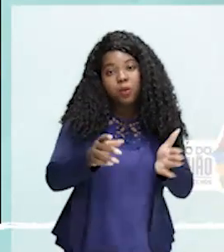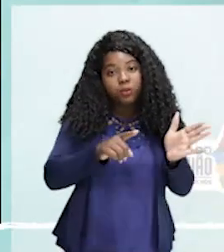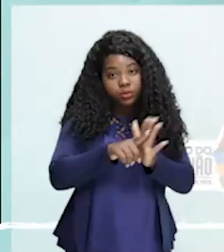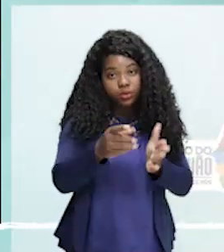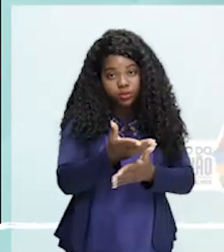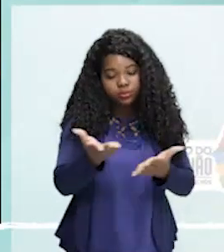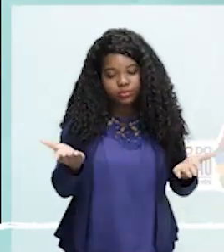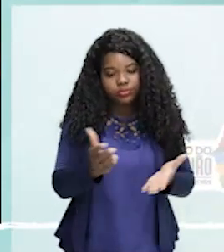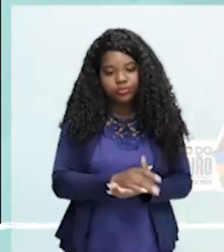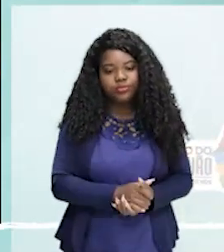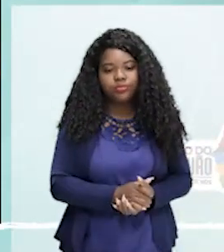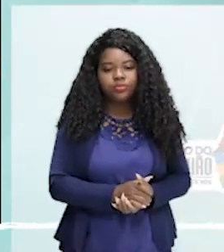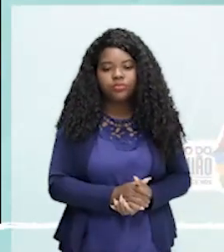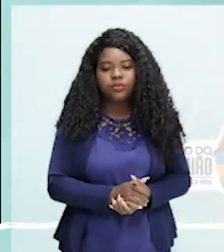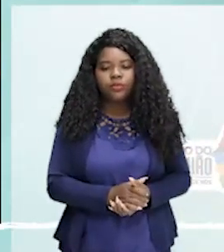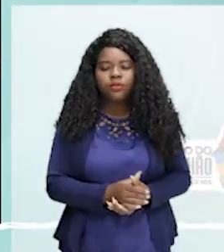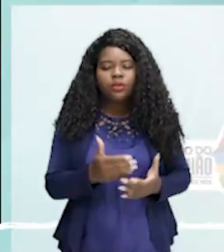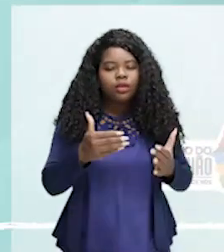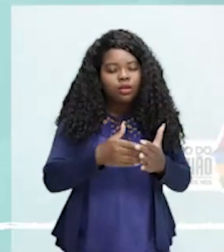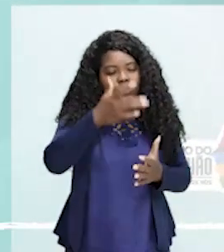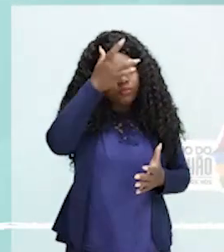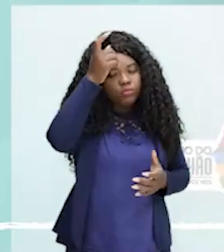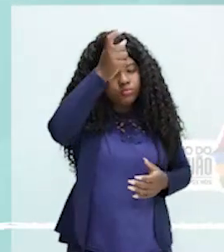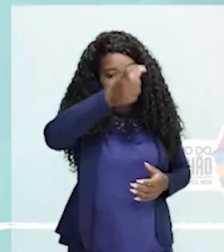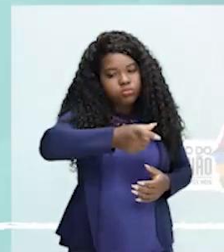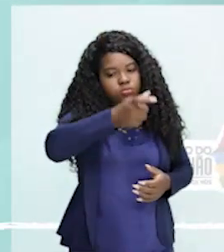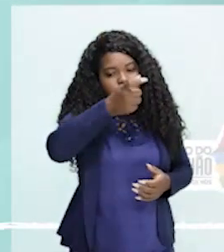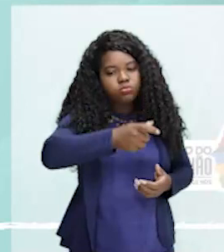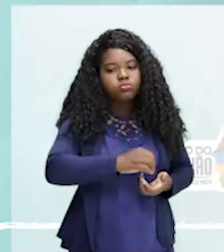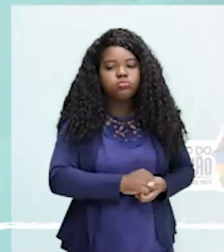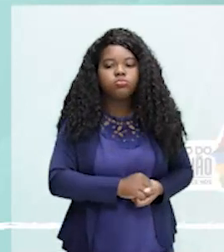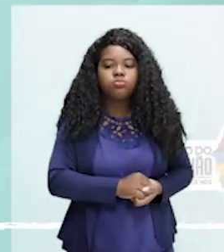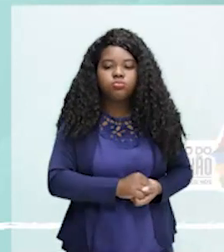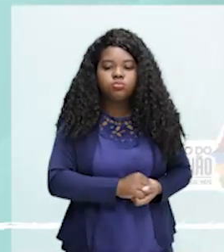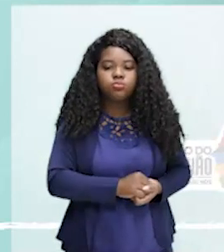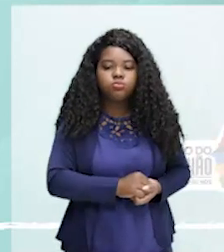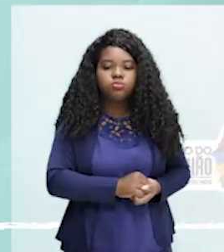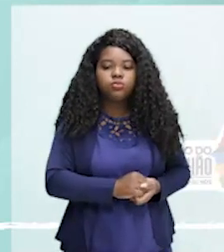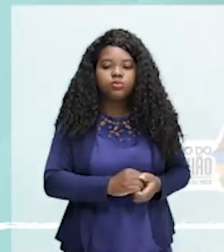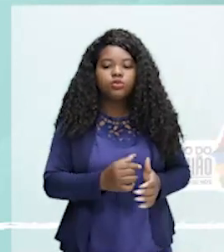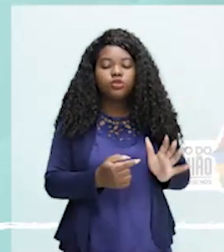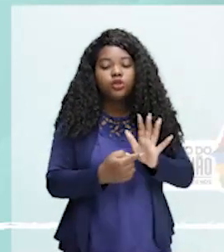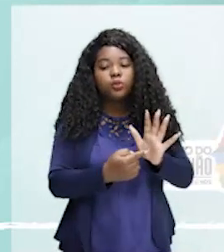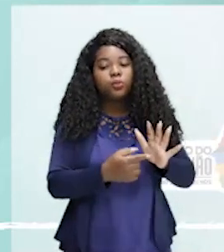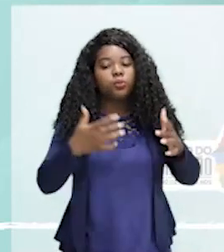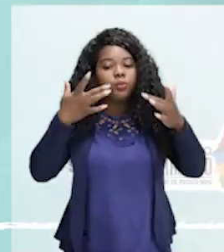vocês aqui. Ó. Até que ponto, no caso de uma transmissão, de uma apresentação de